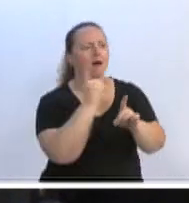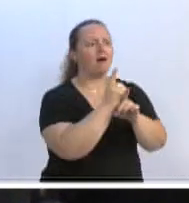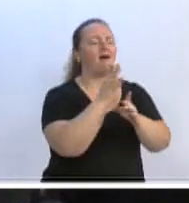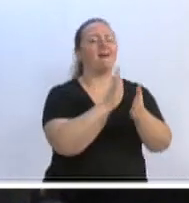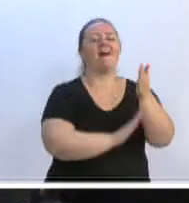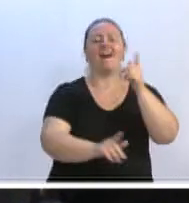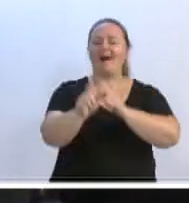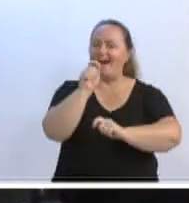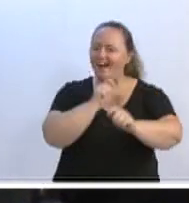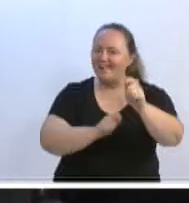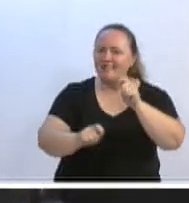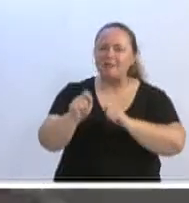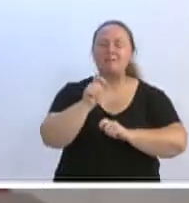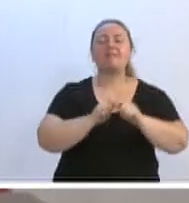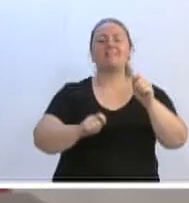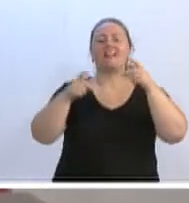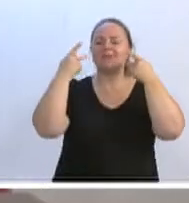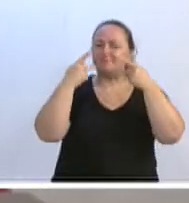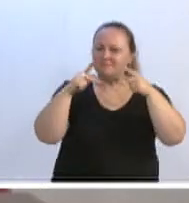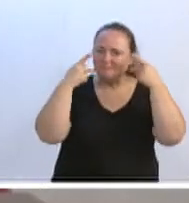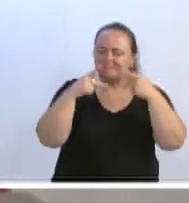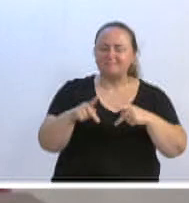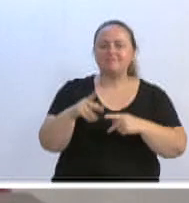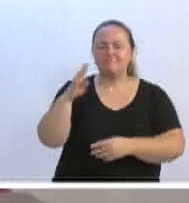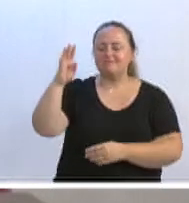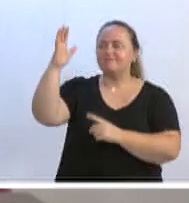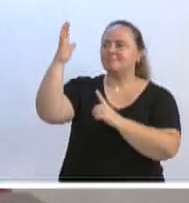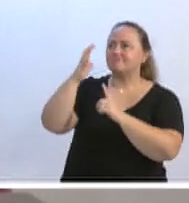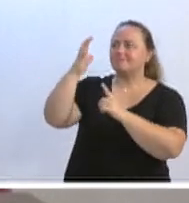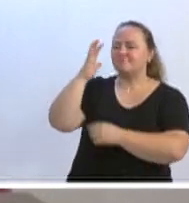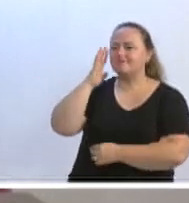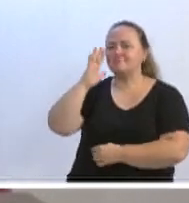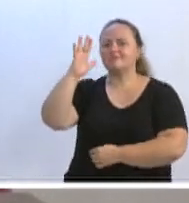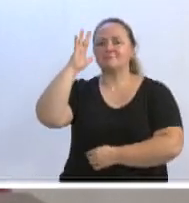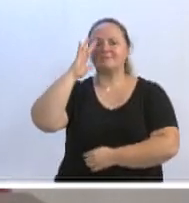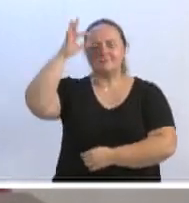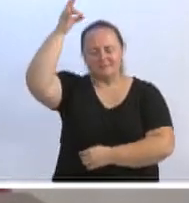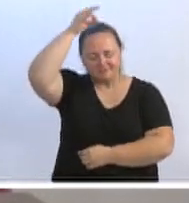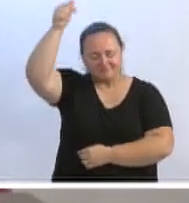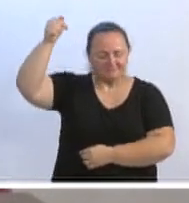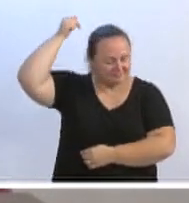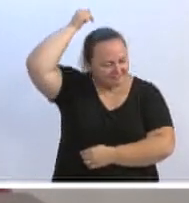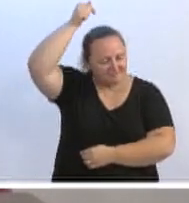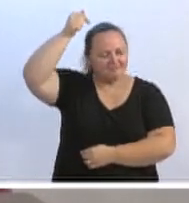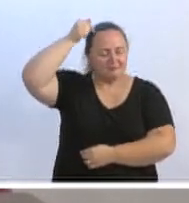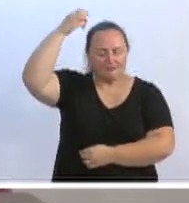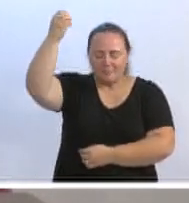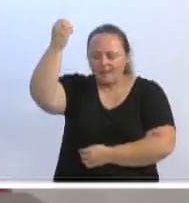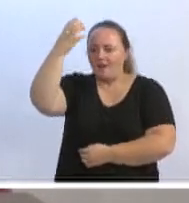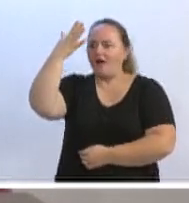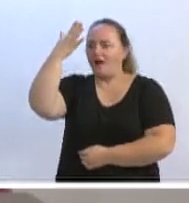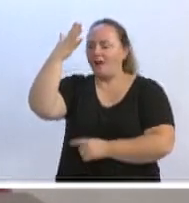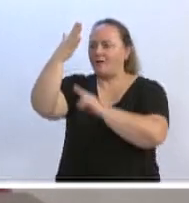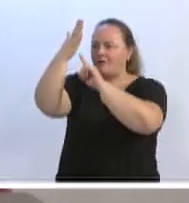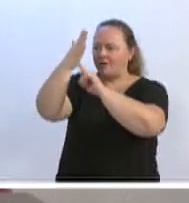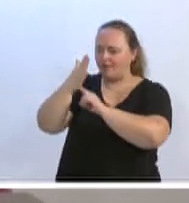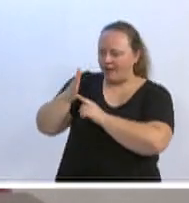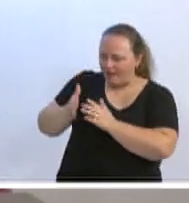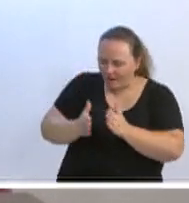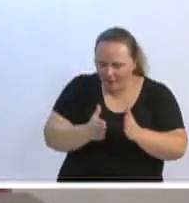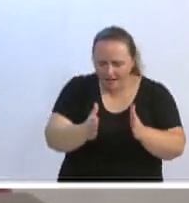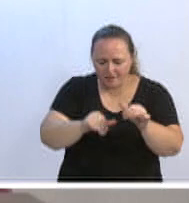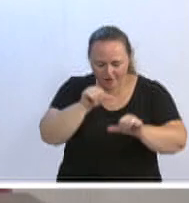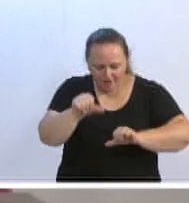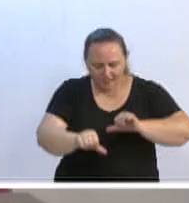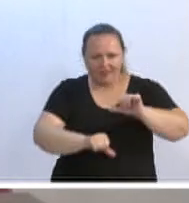aleluia, na pregação da palavra de Deus, na inspiração do Espírito Santo, a luz, o caminho para colocarem suas vidas em ordem